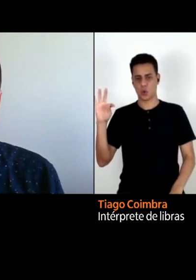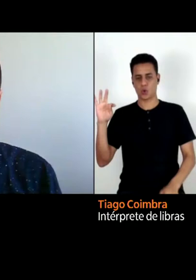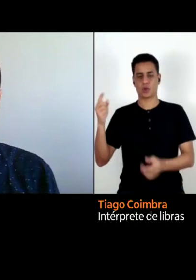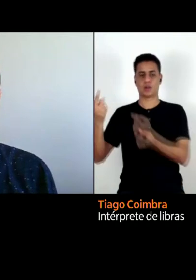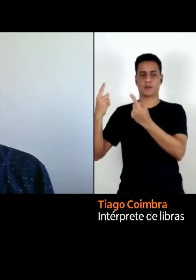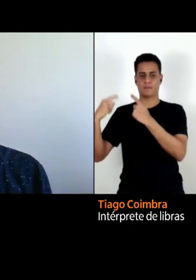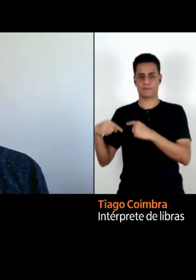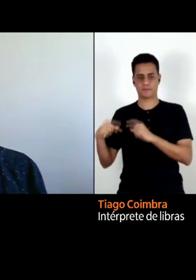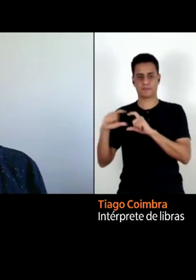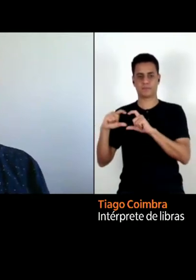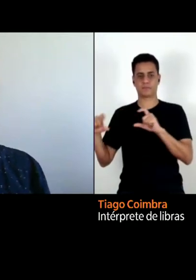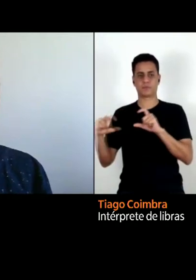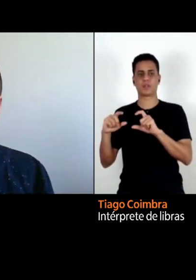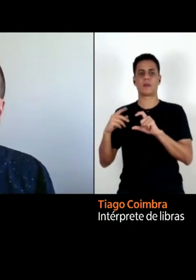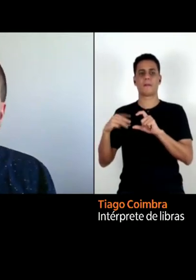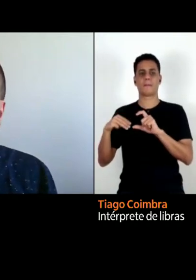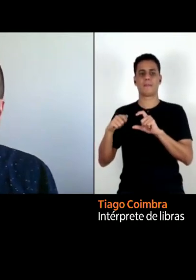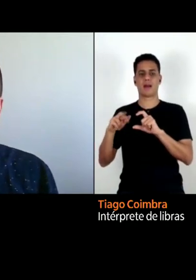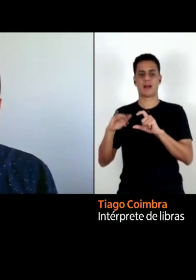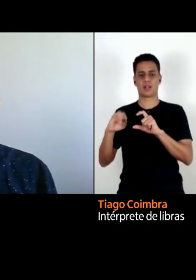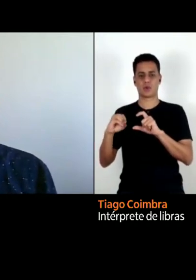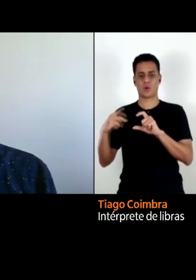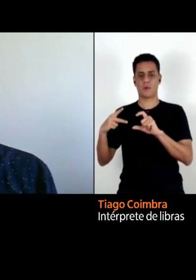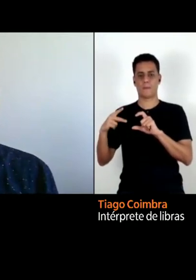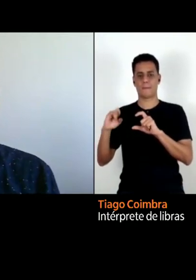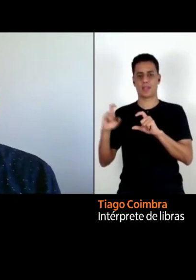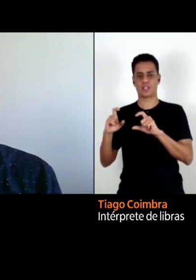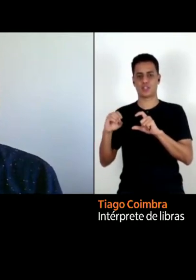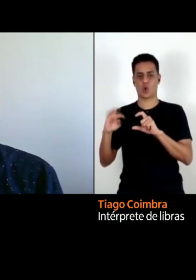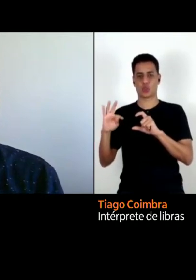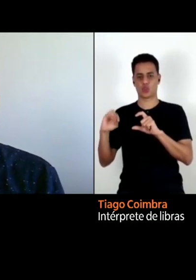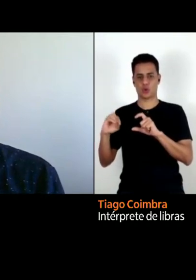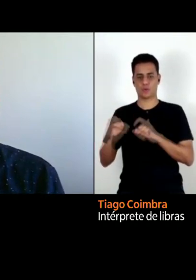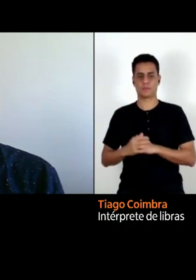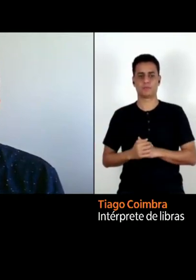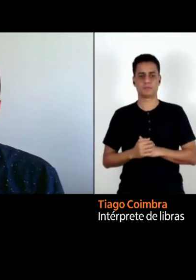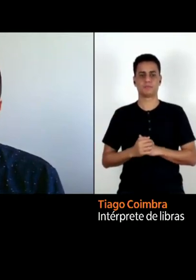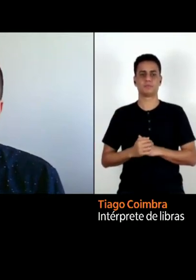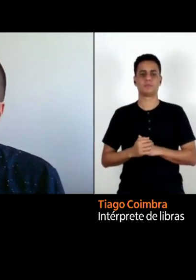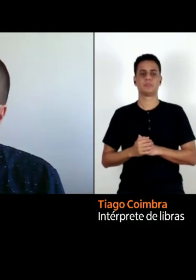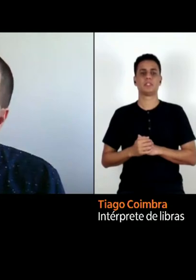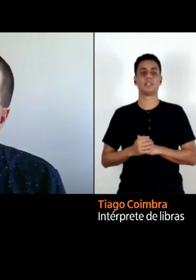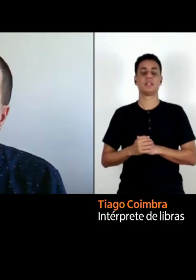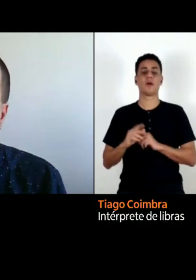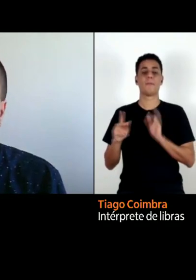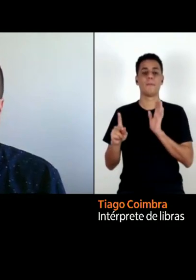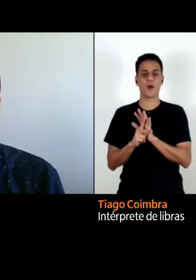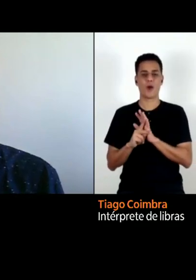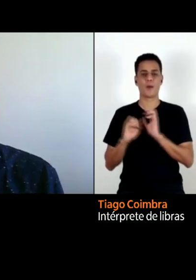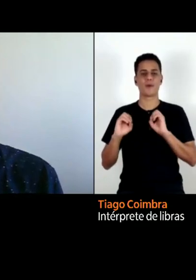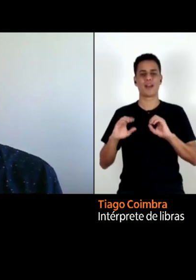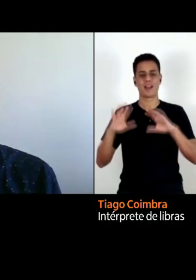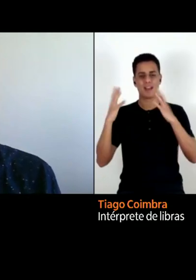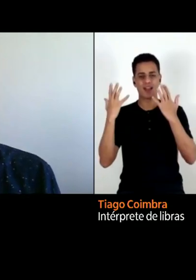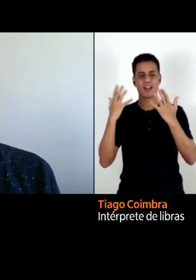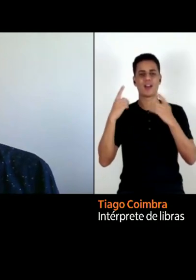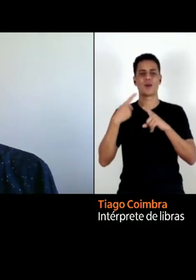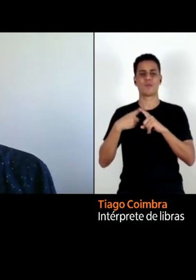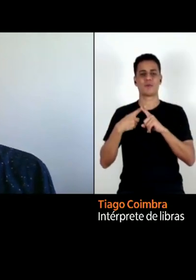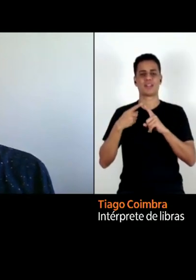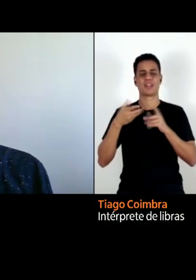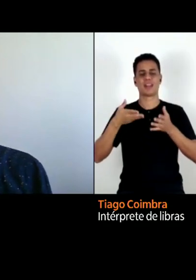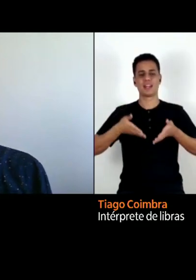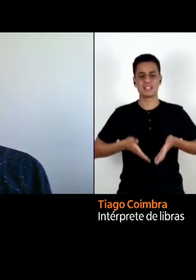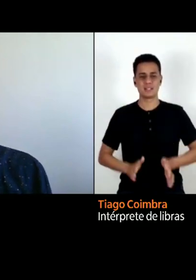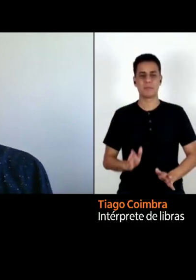do Mário Peixoto. Encomendado para as comemorações do centenário de nascimento do crítico Paulo Emílio,